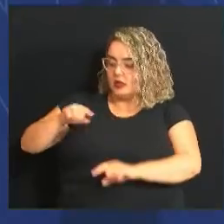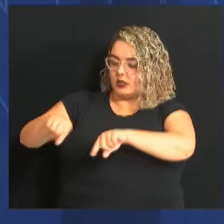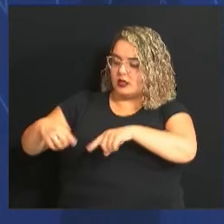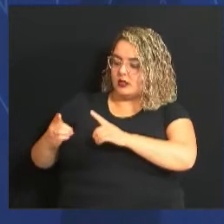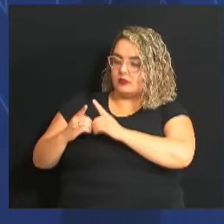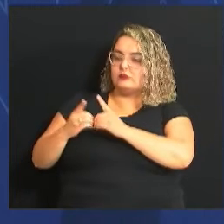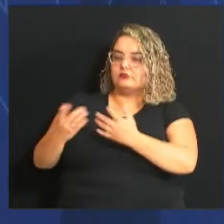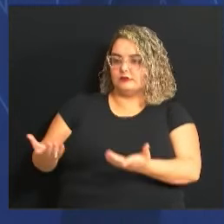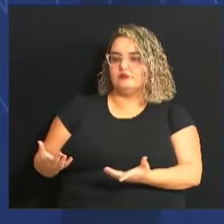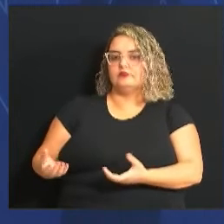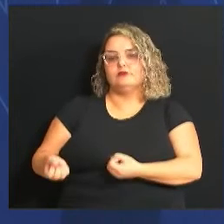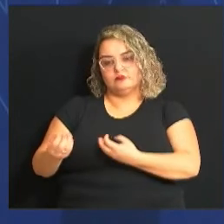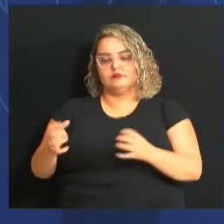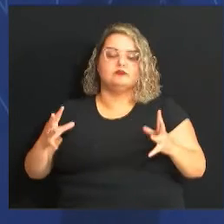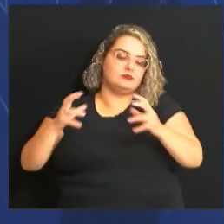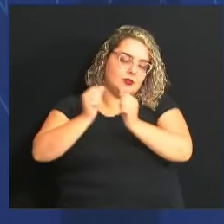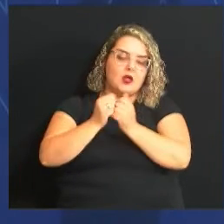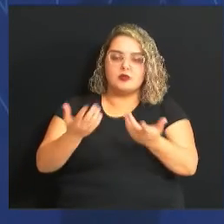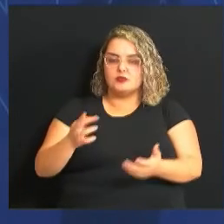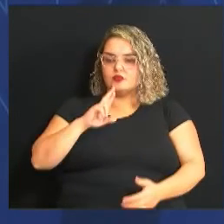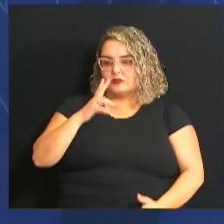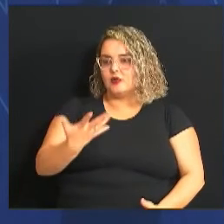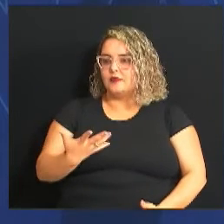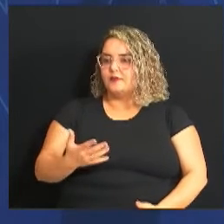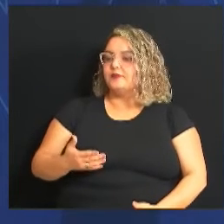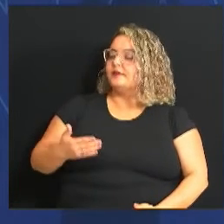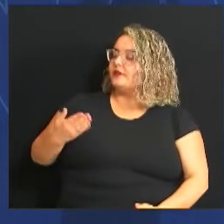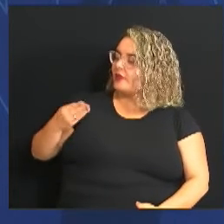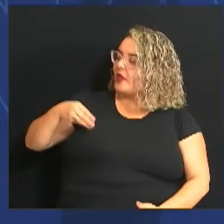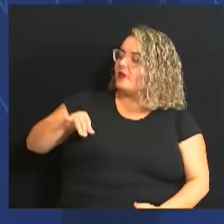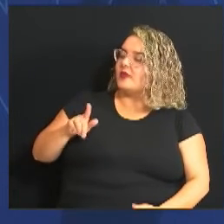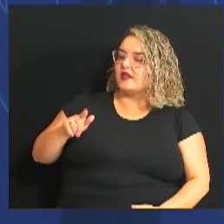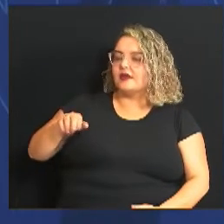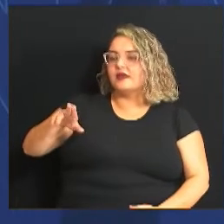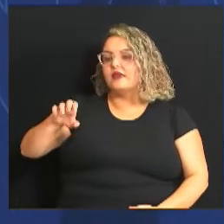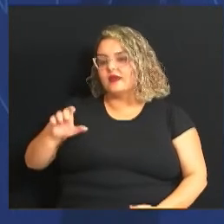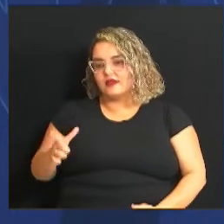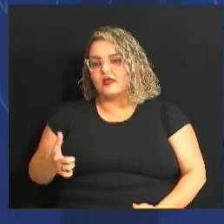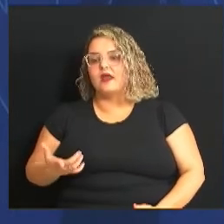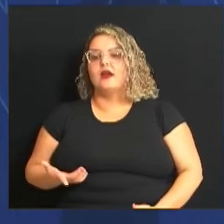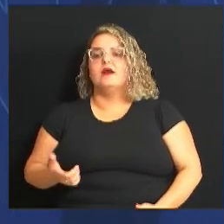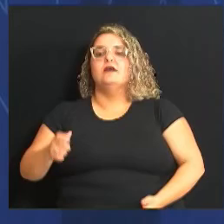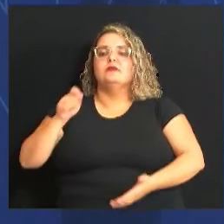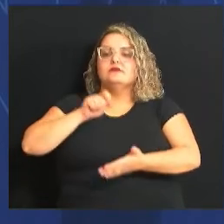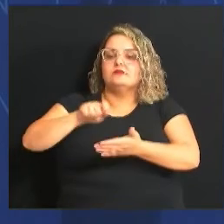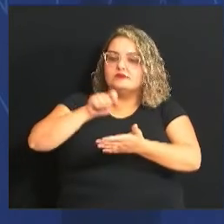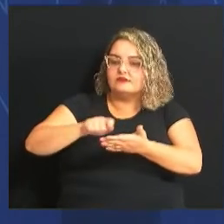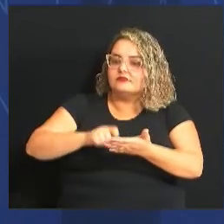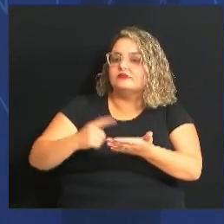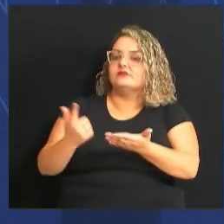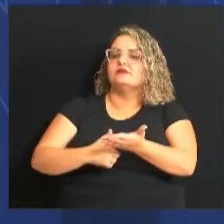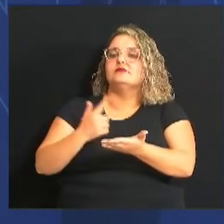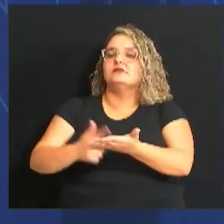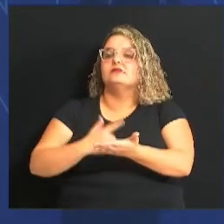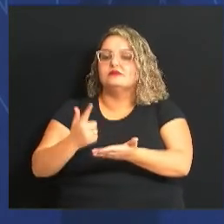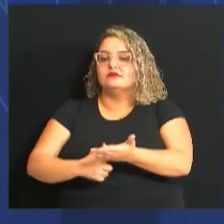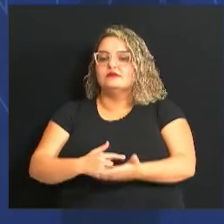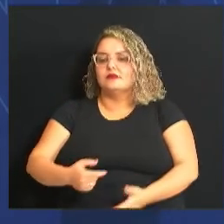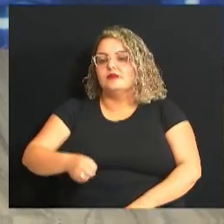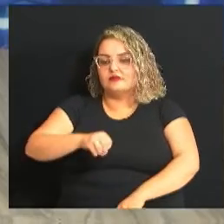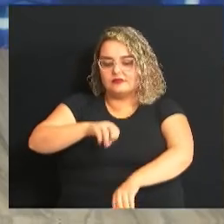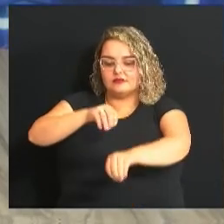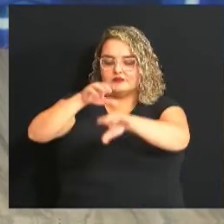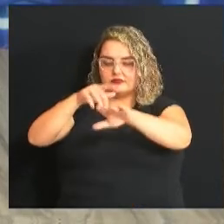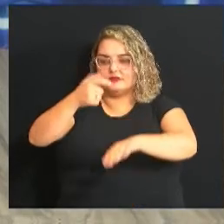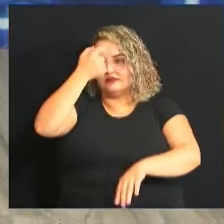psicólogo clínico infanto-juvenil, sócio fundador da Comportalmente, autor do livro Criação Consciente. Muito obrigado